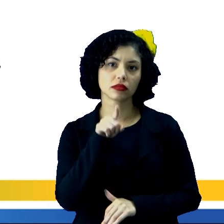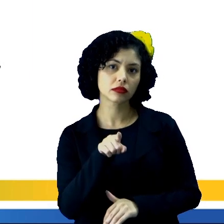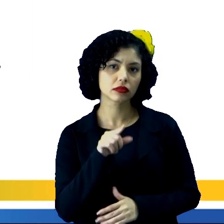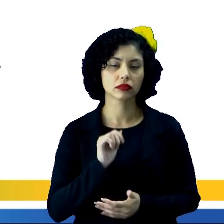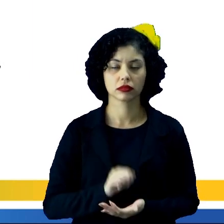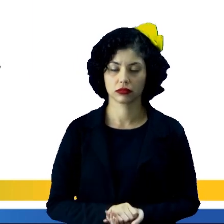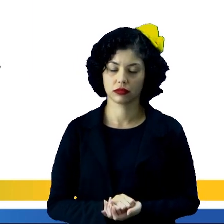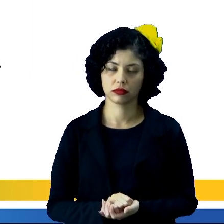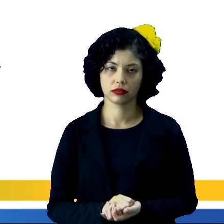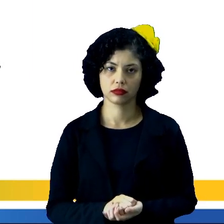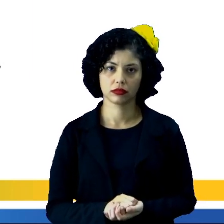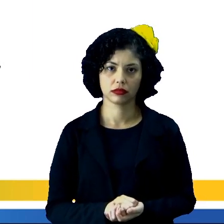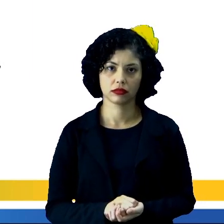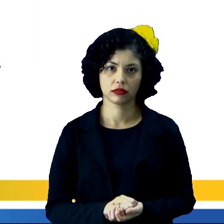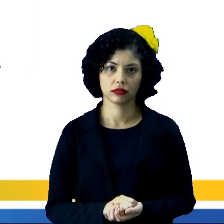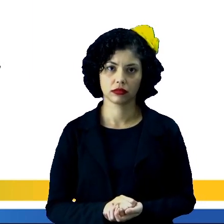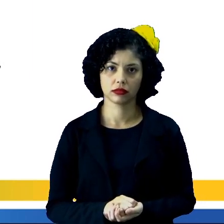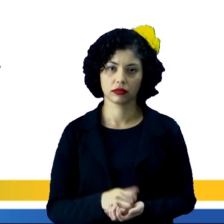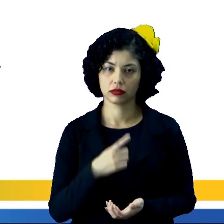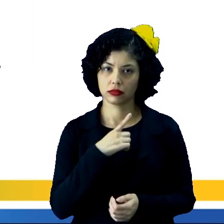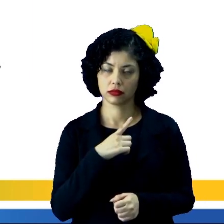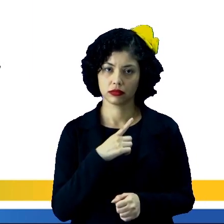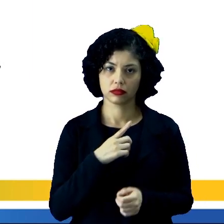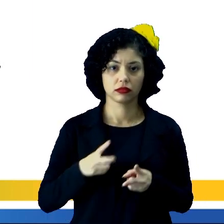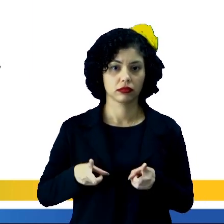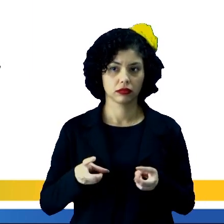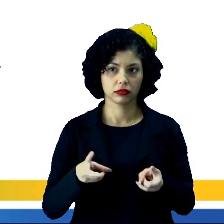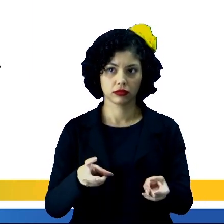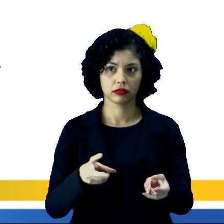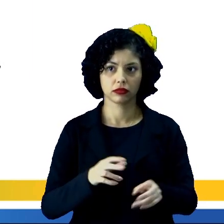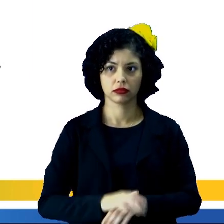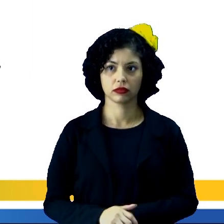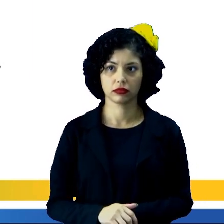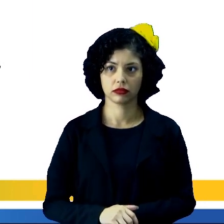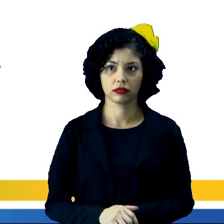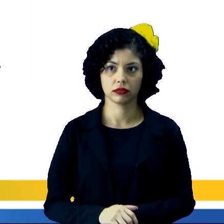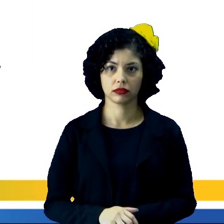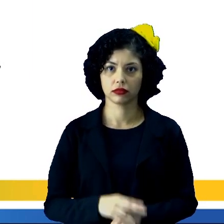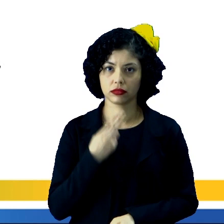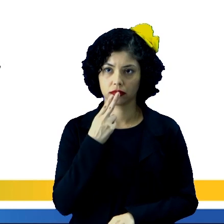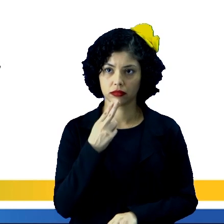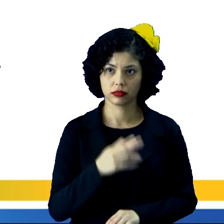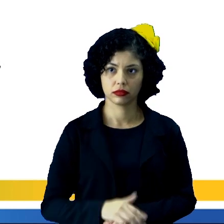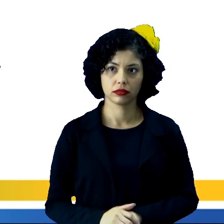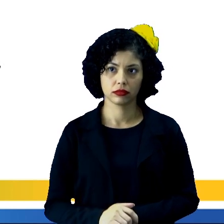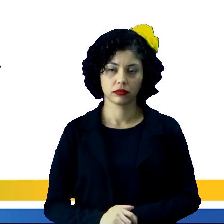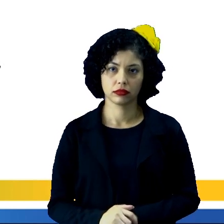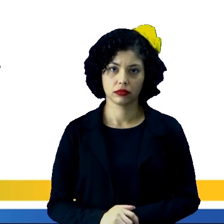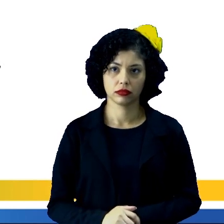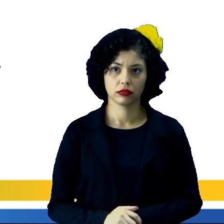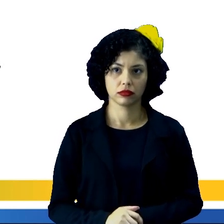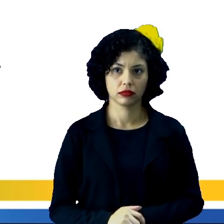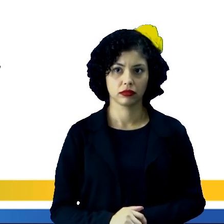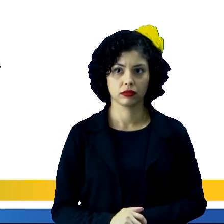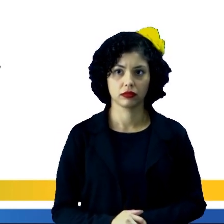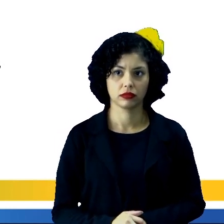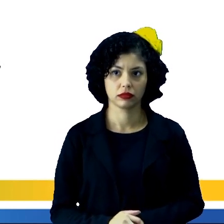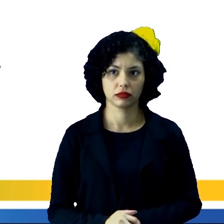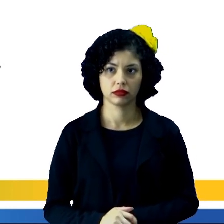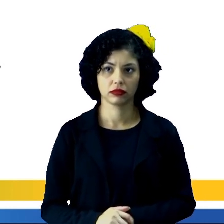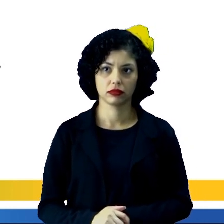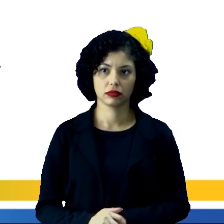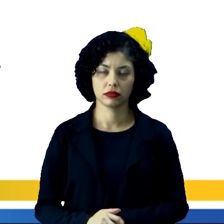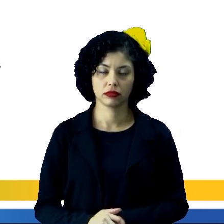não vai adquirir câncer e fumar. Letra B,